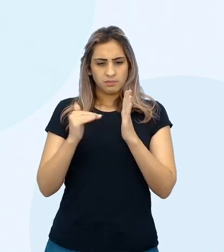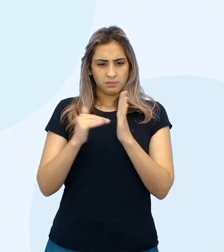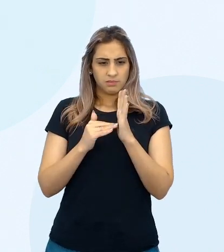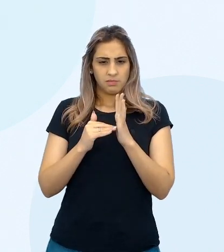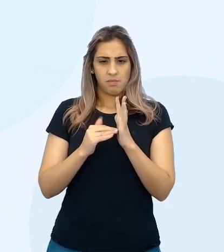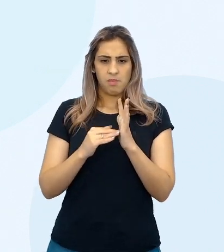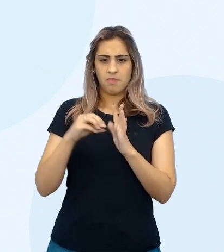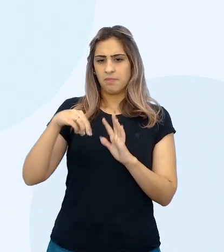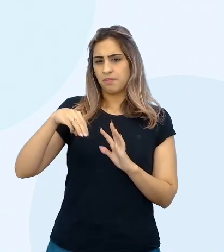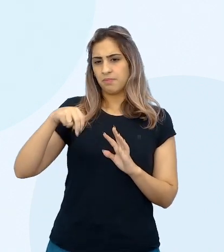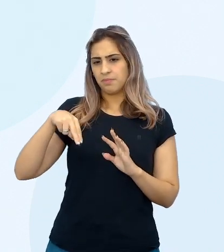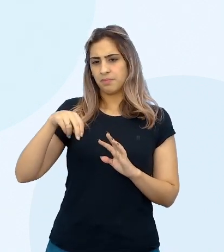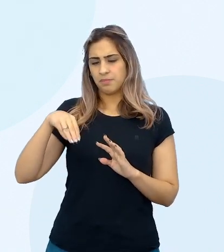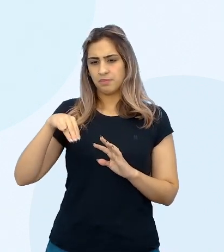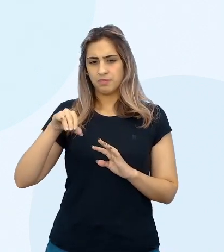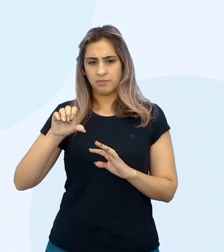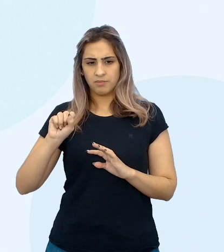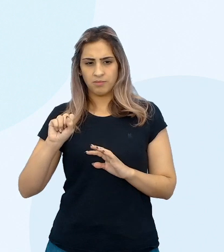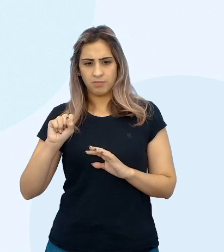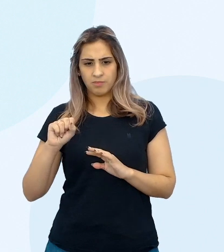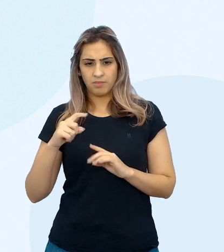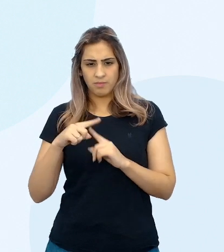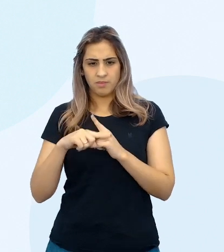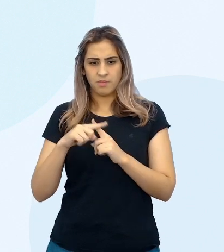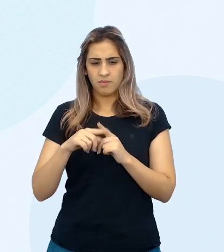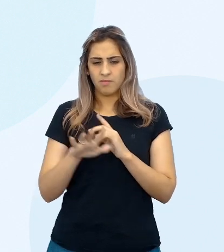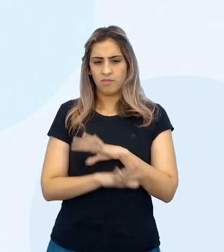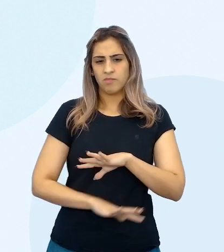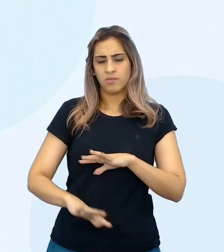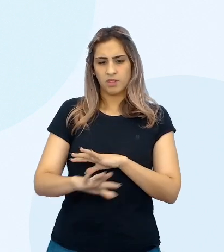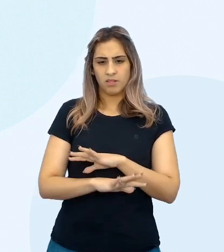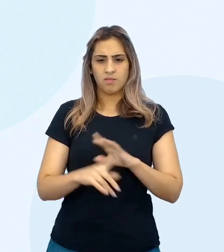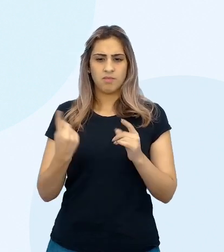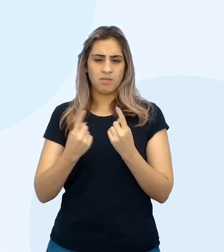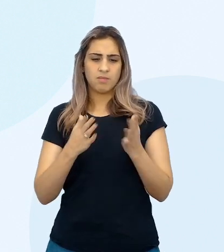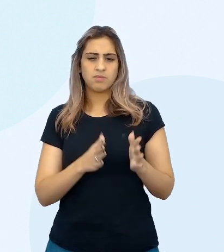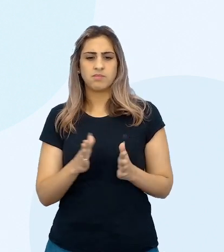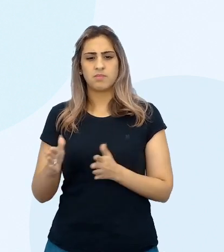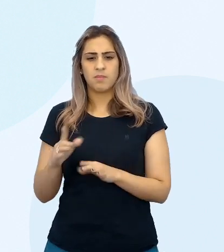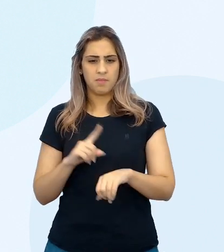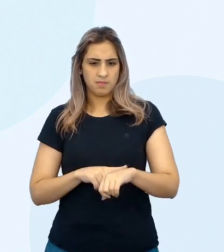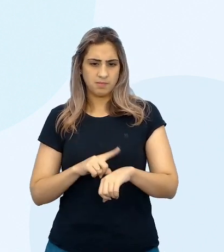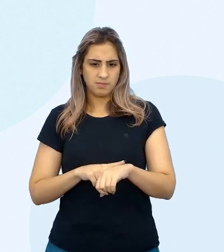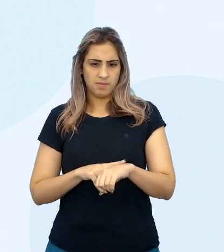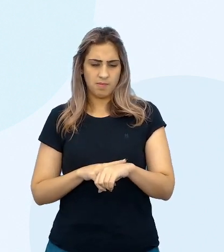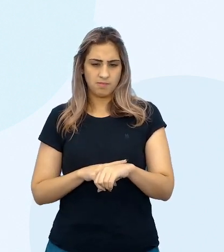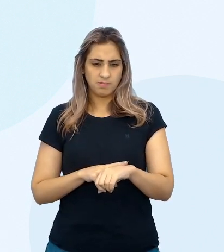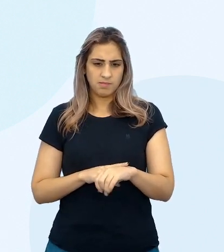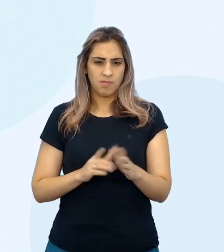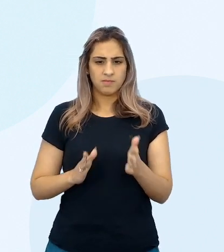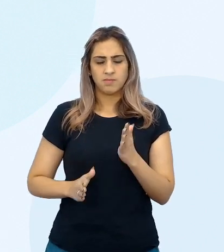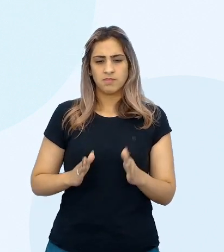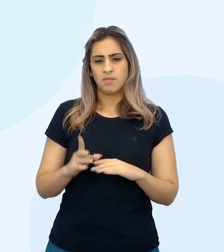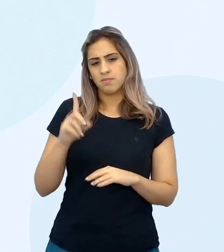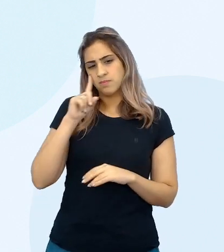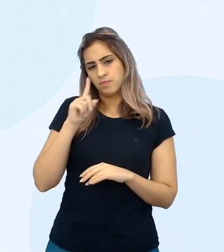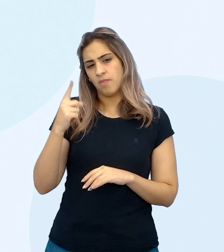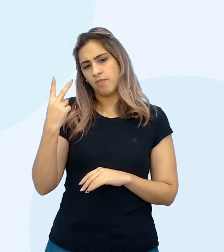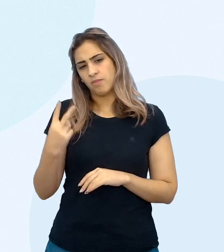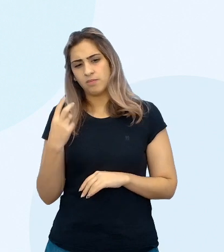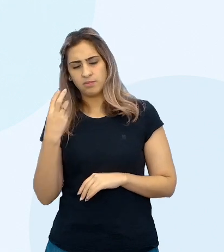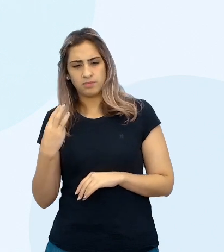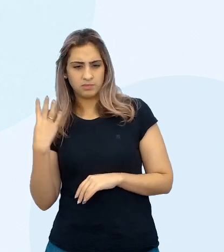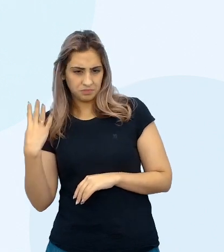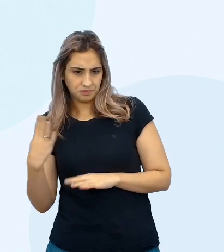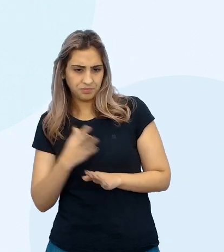e mínimas de uma determinada região, um lugar lá, tá bom? E por um período de tempo. Então, vai olhar um tempinho, um dia, 2, 3,